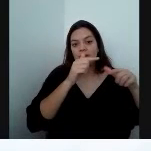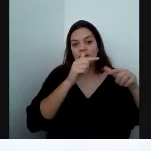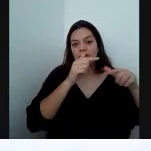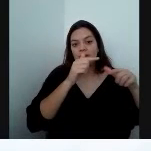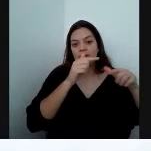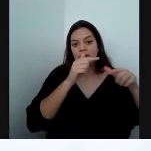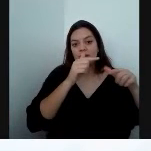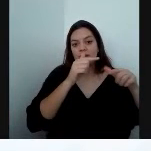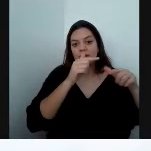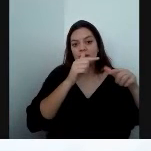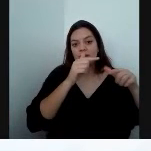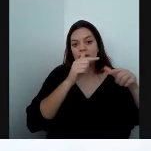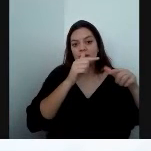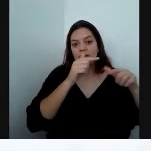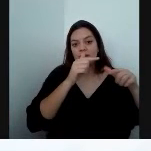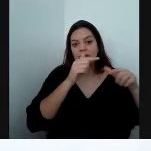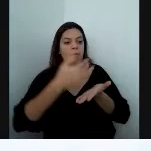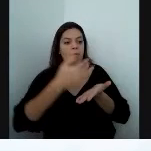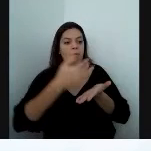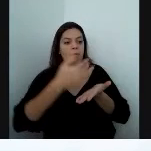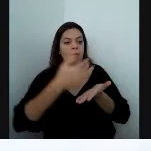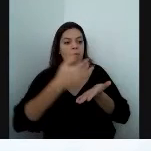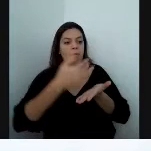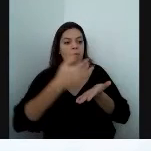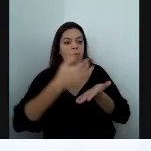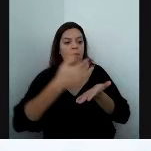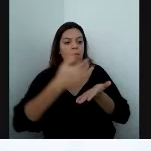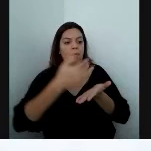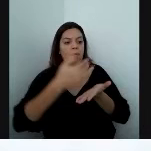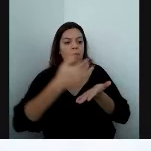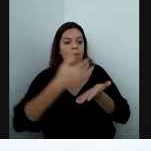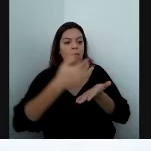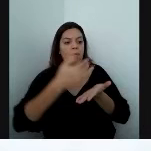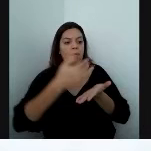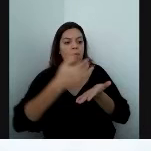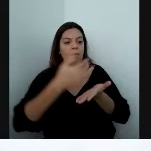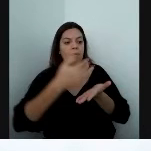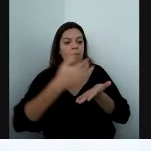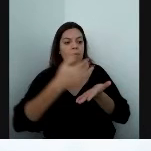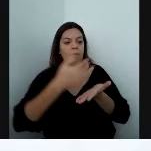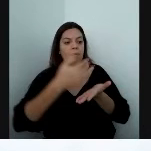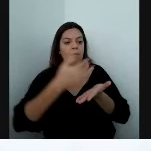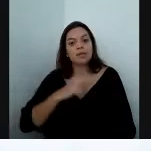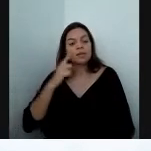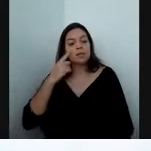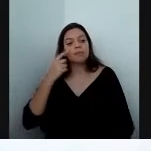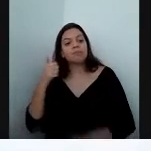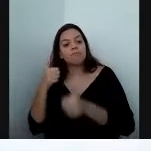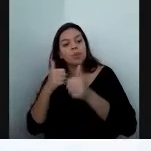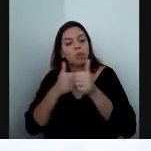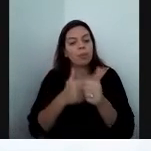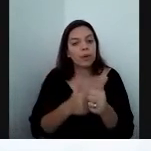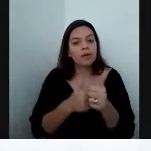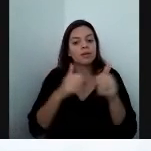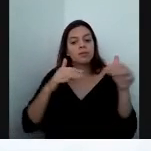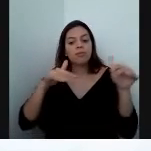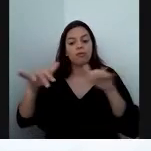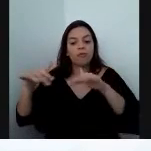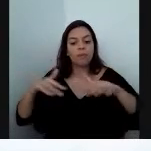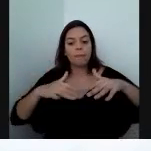gente acompanhe essa movimentação para que os trabalhadores que já são extremamente